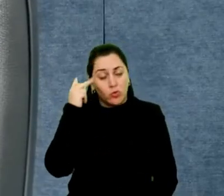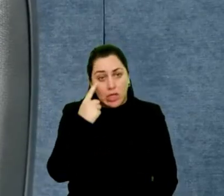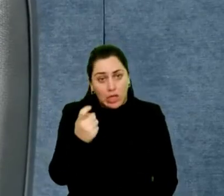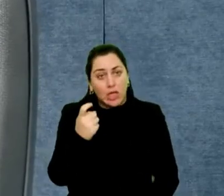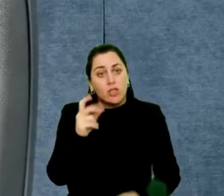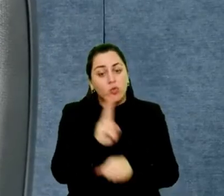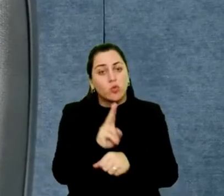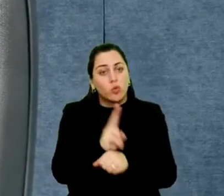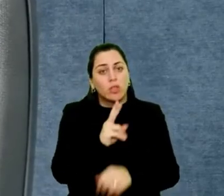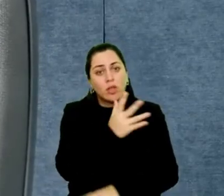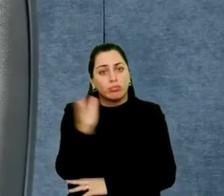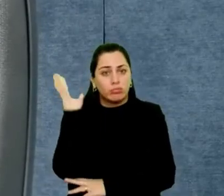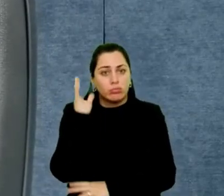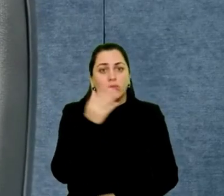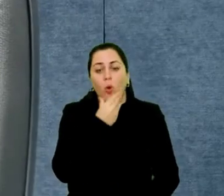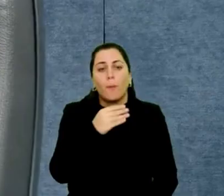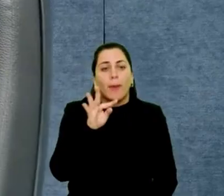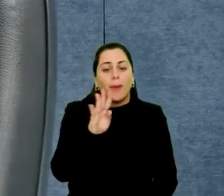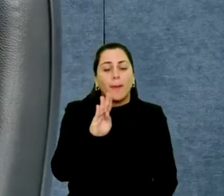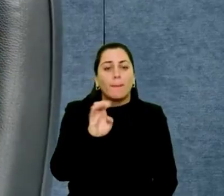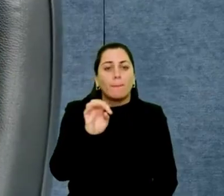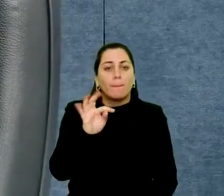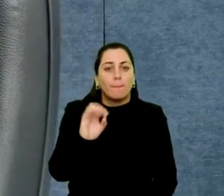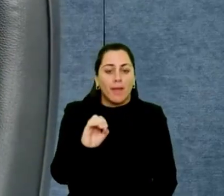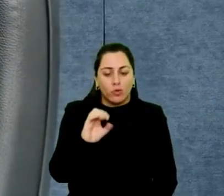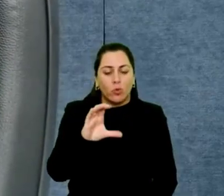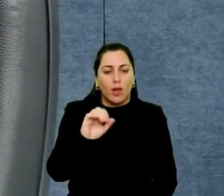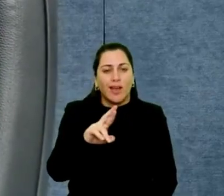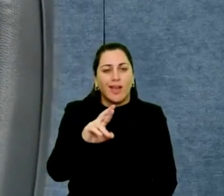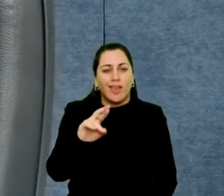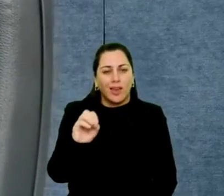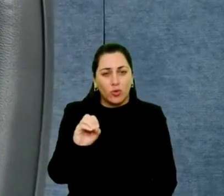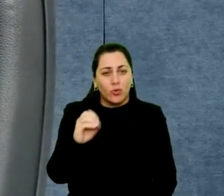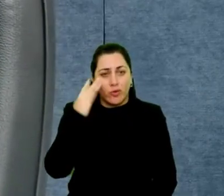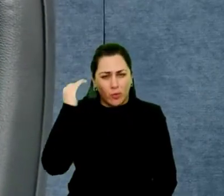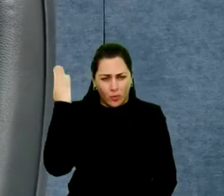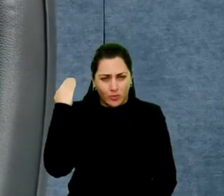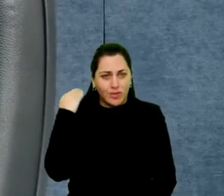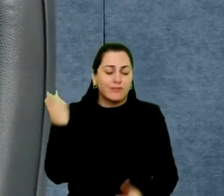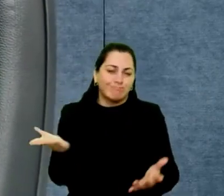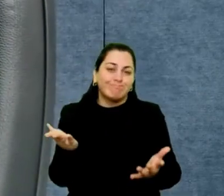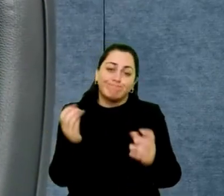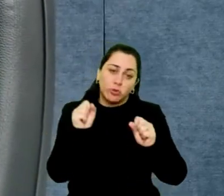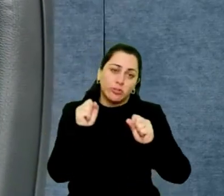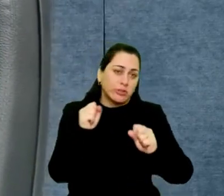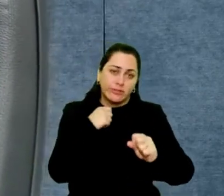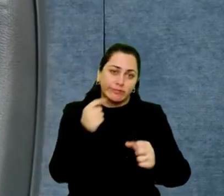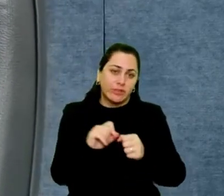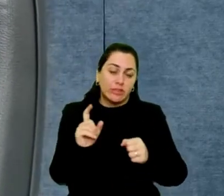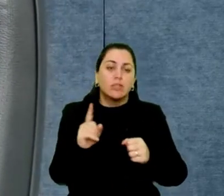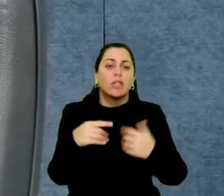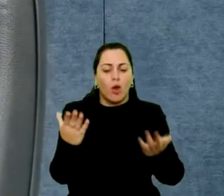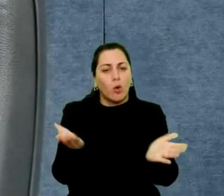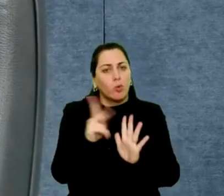em cuidar do Arthur Thomas era o Beto Carreiro. Eu imagino quão bom seria mas o teu projeto certamente supera um projeto